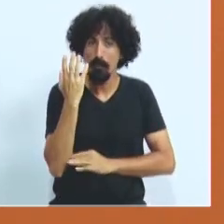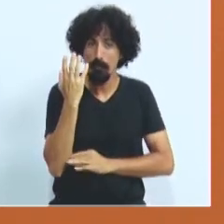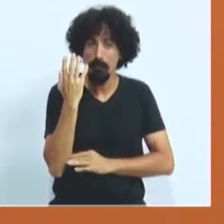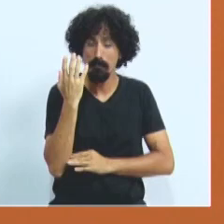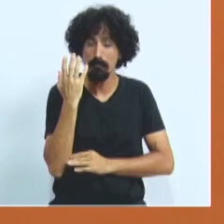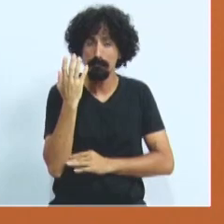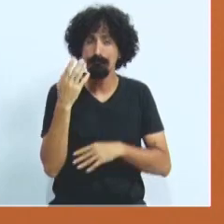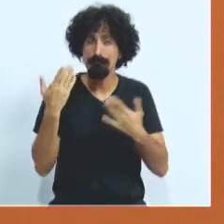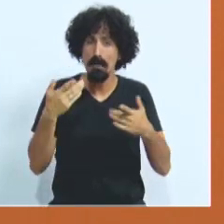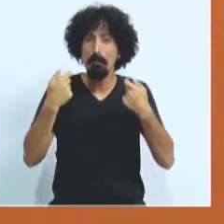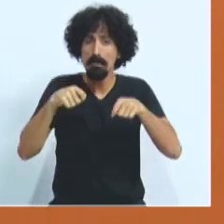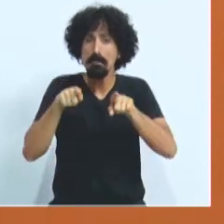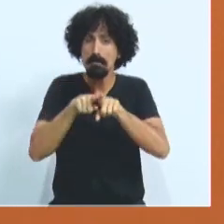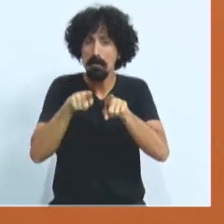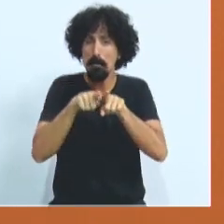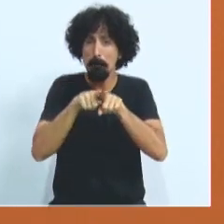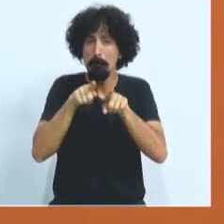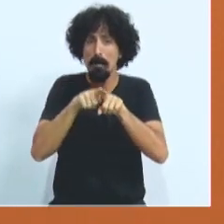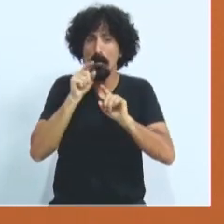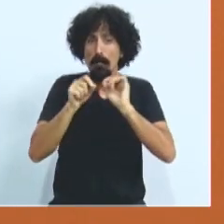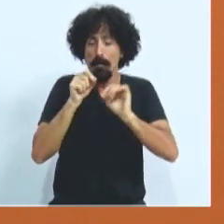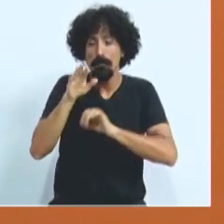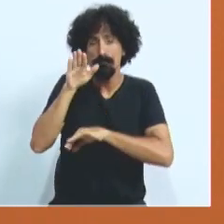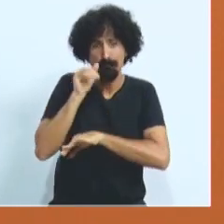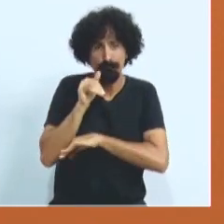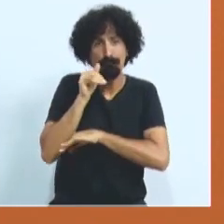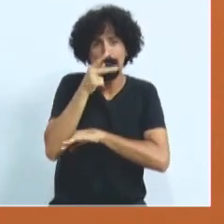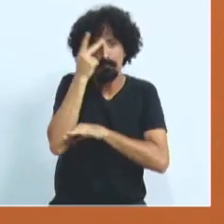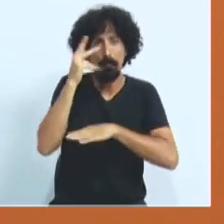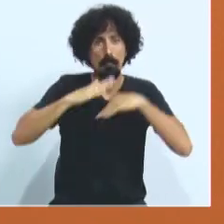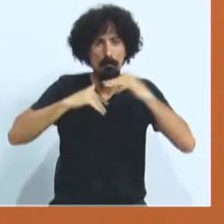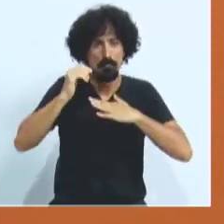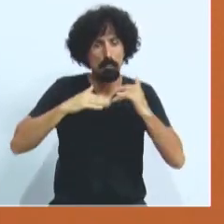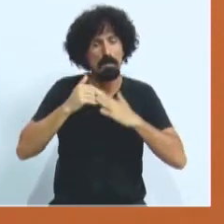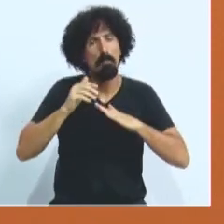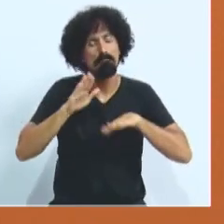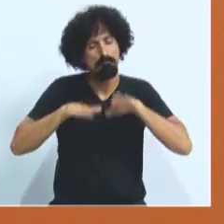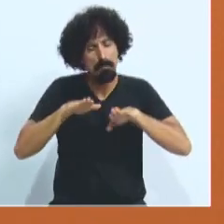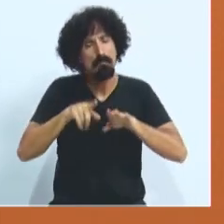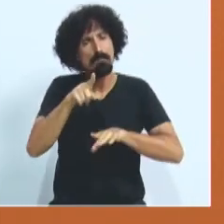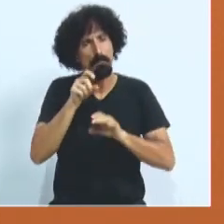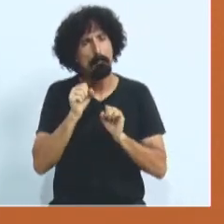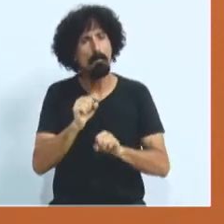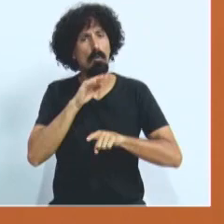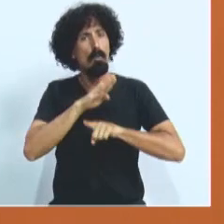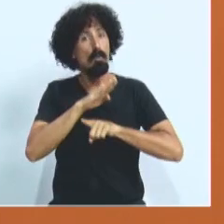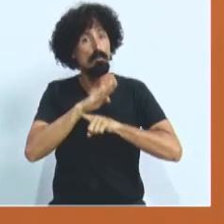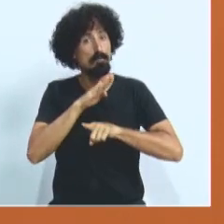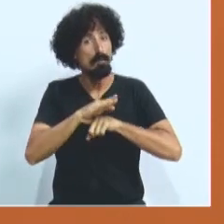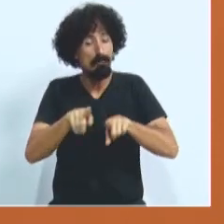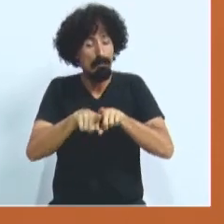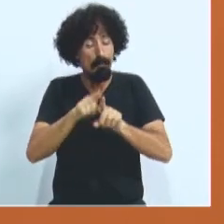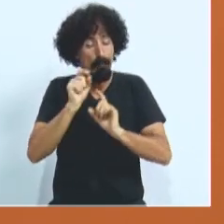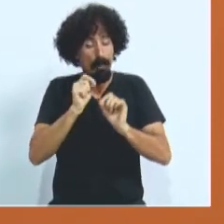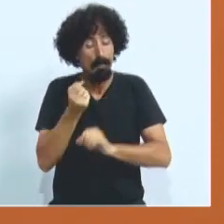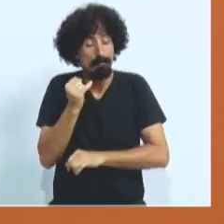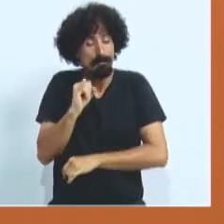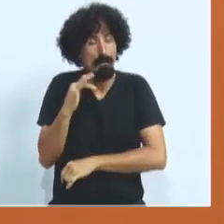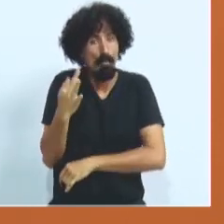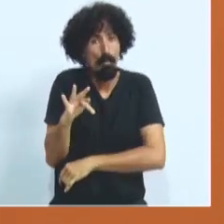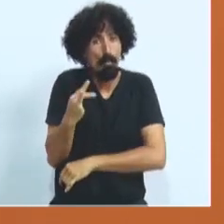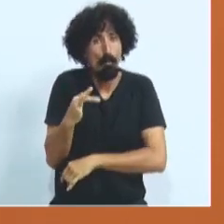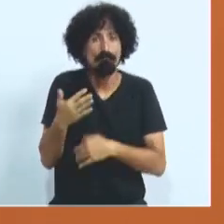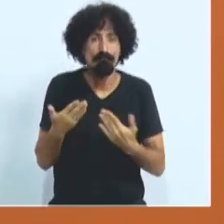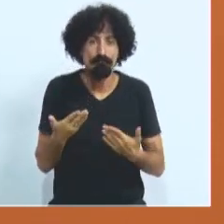pode significar a perda da vítima, agravo da situação ou mesmo continuidade da dor por um período inviável.